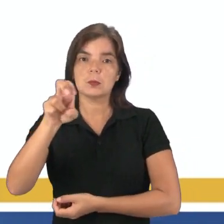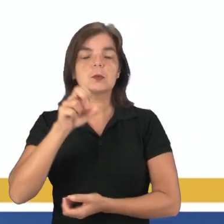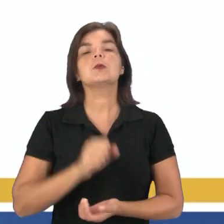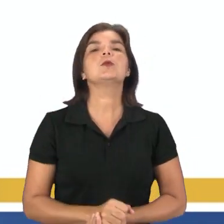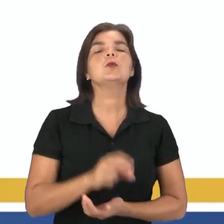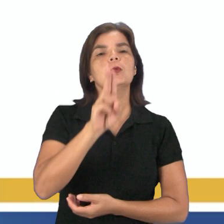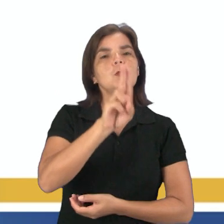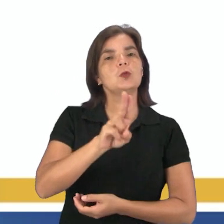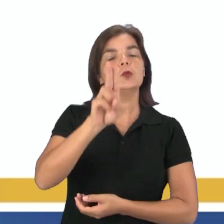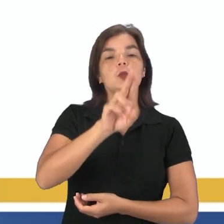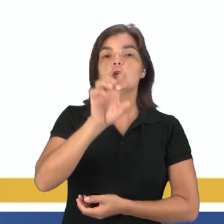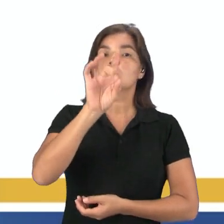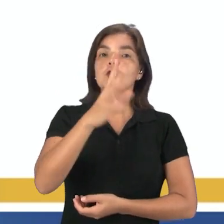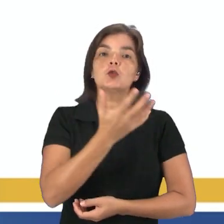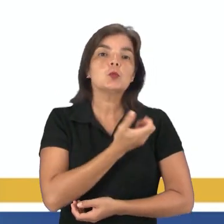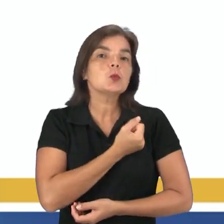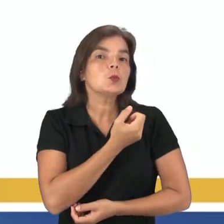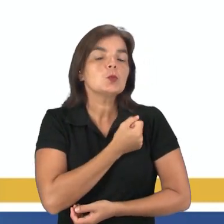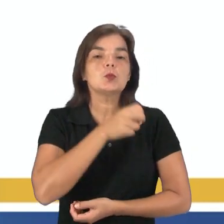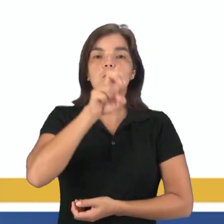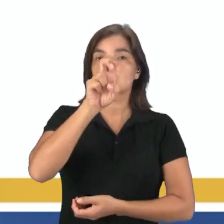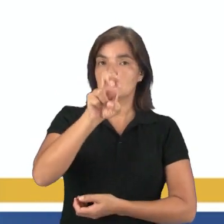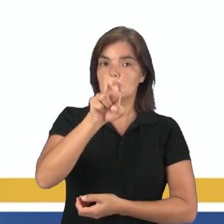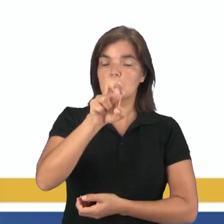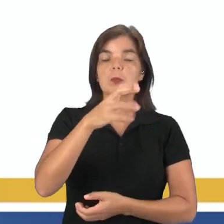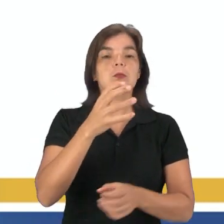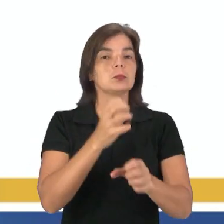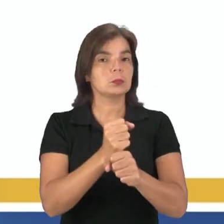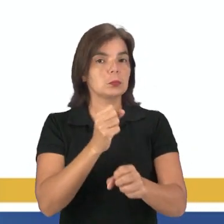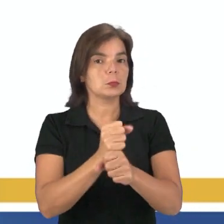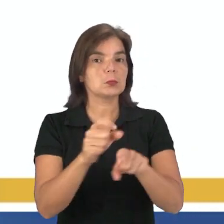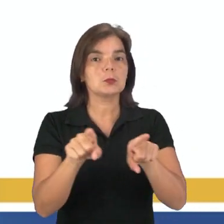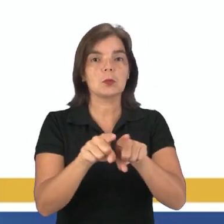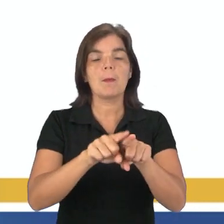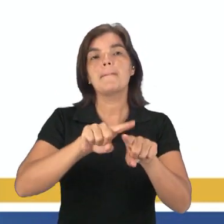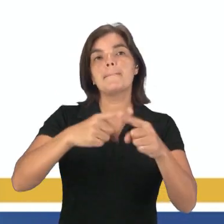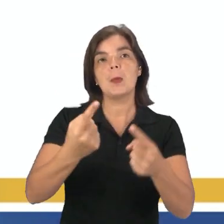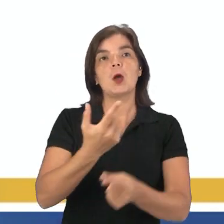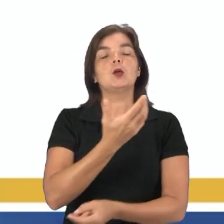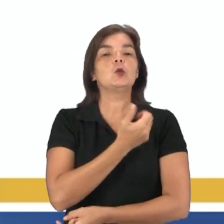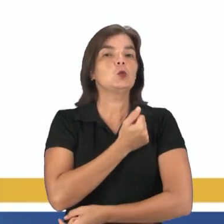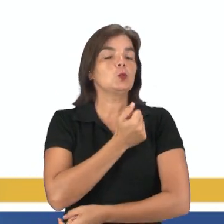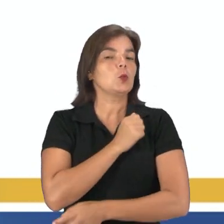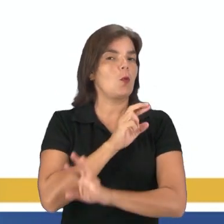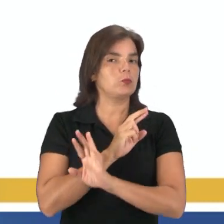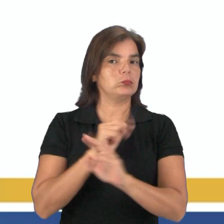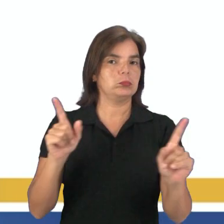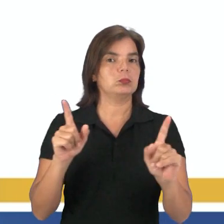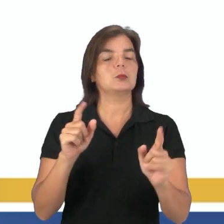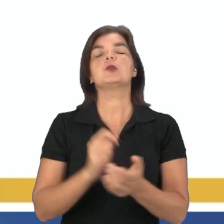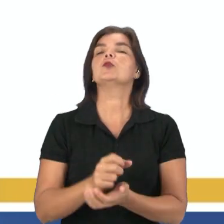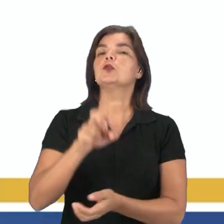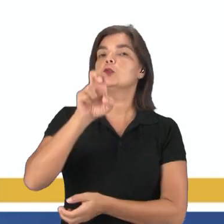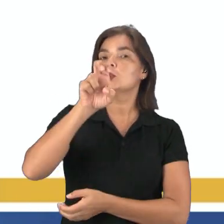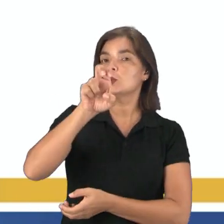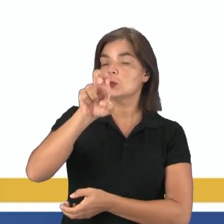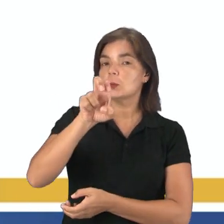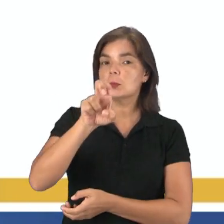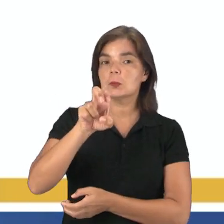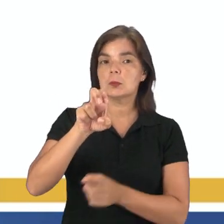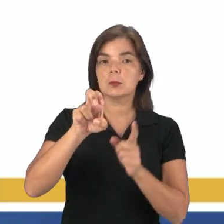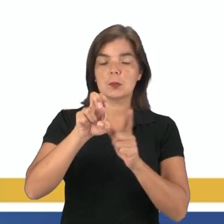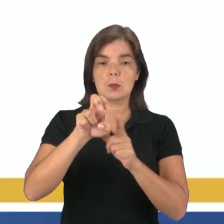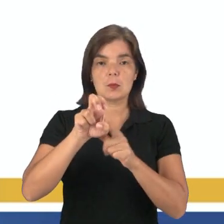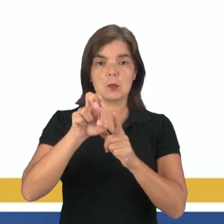5.555. Eu estou usando apenas o algarismo 5 para formar esse número, mas os valores são diferentes. Por exemplo, no